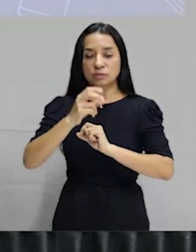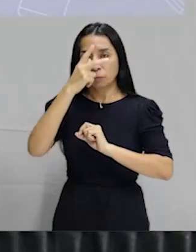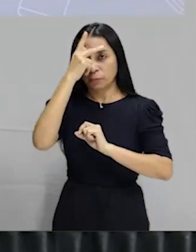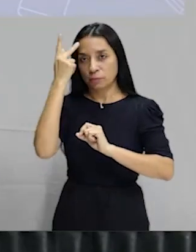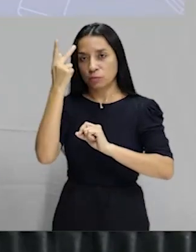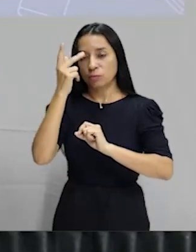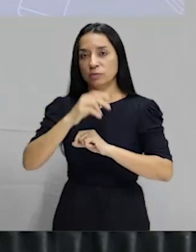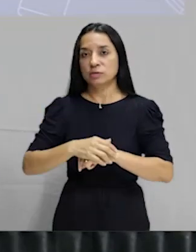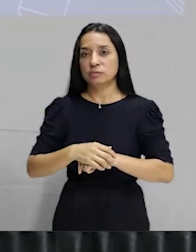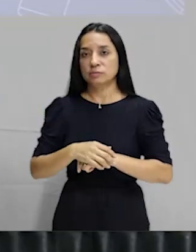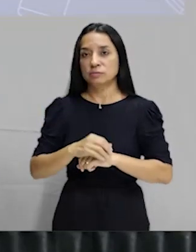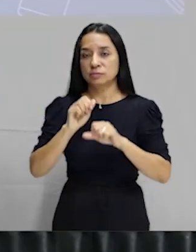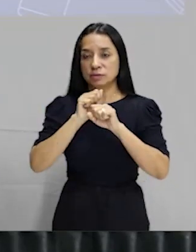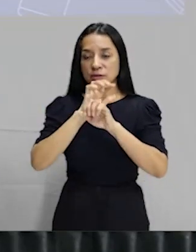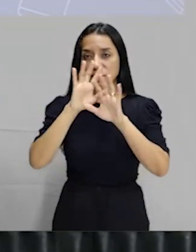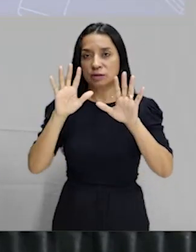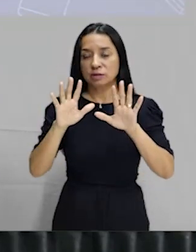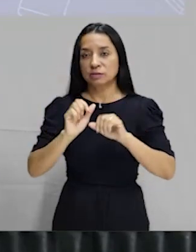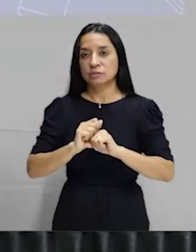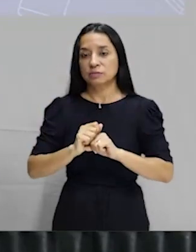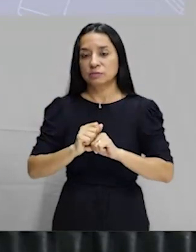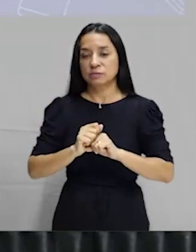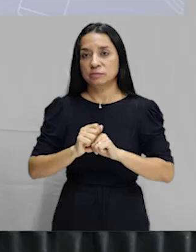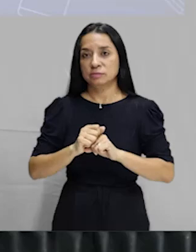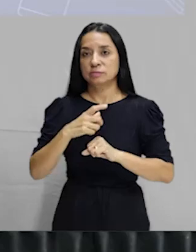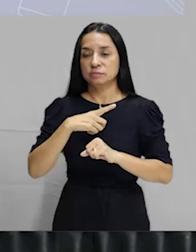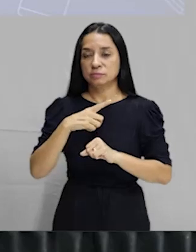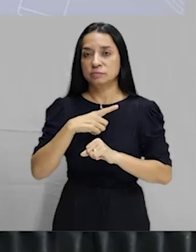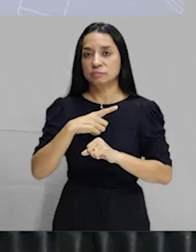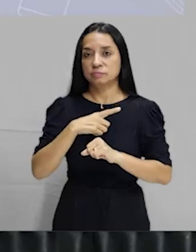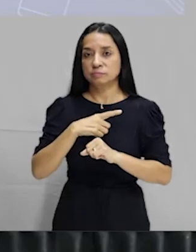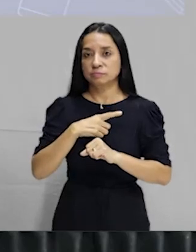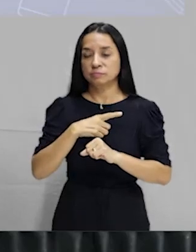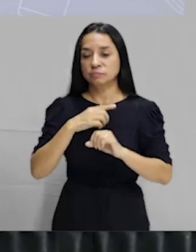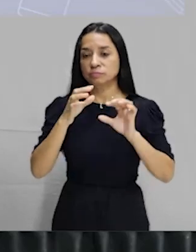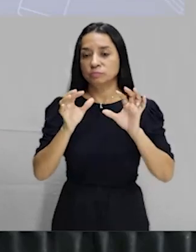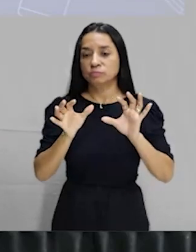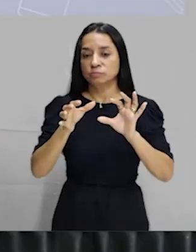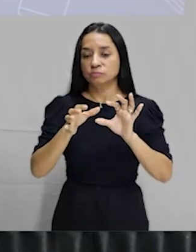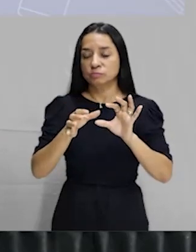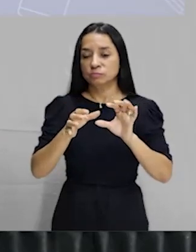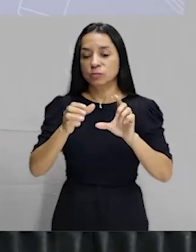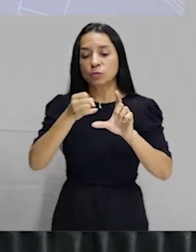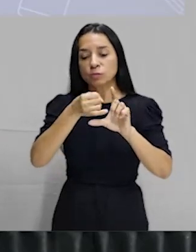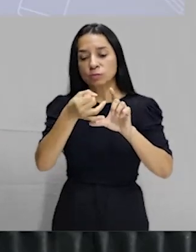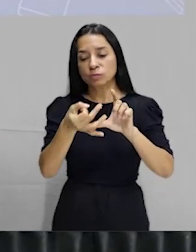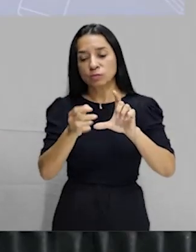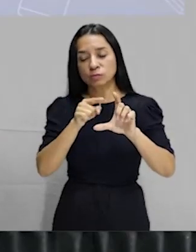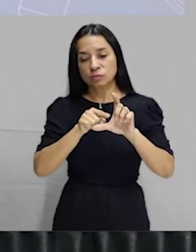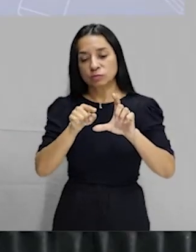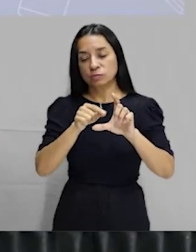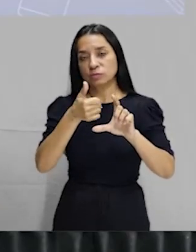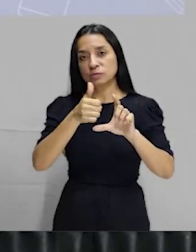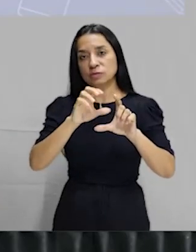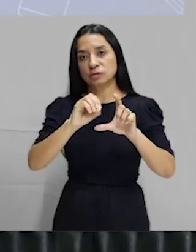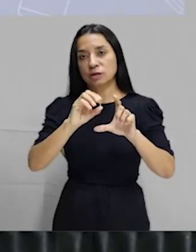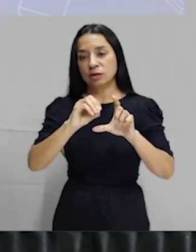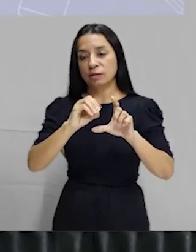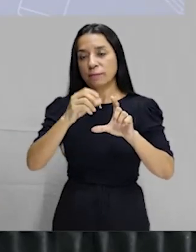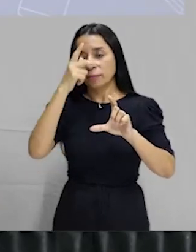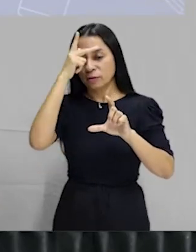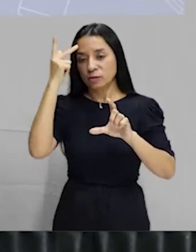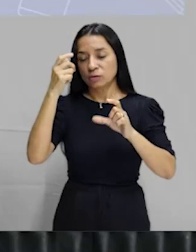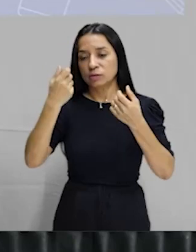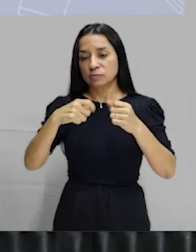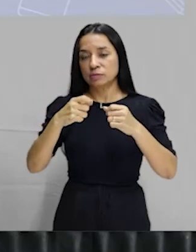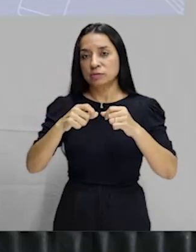pessoas. Lógico, como eu já tenho nesse conjunto 100 pessoas, eu preciso, mais